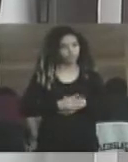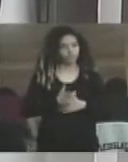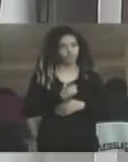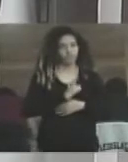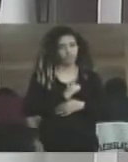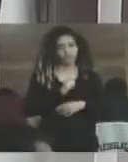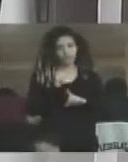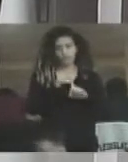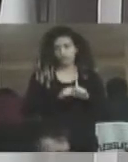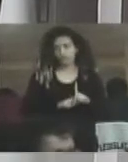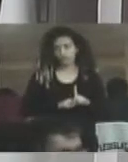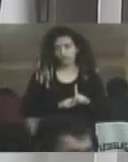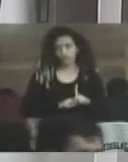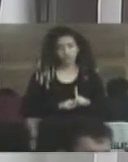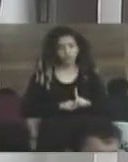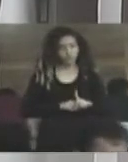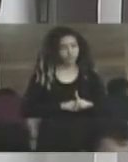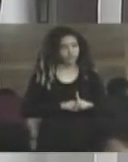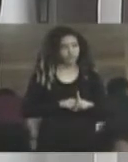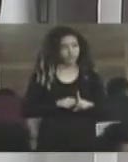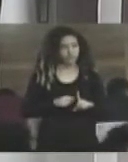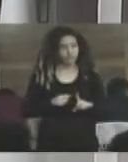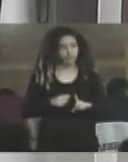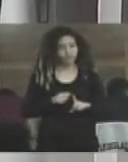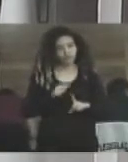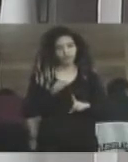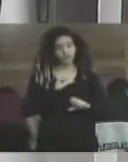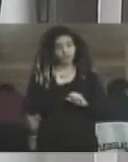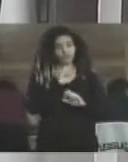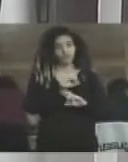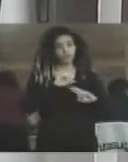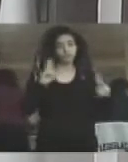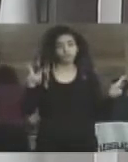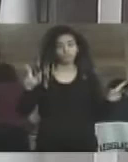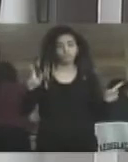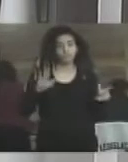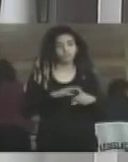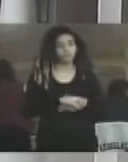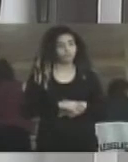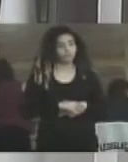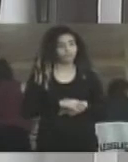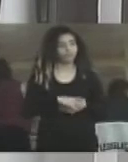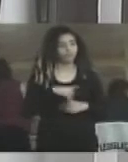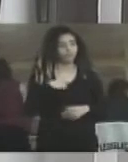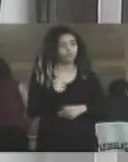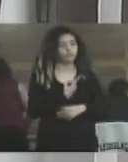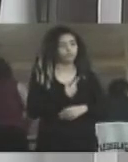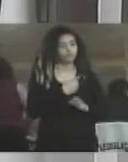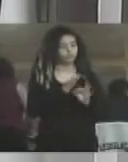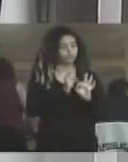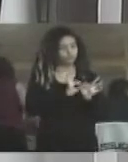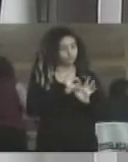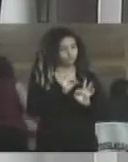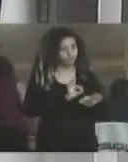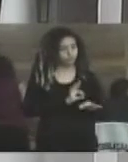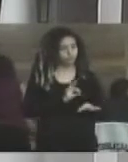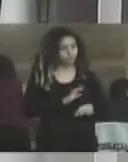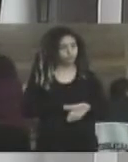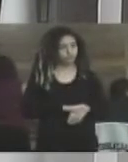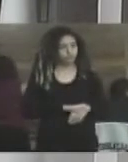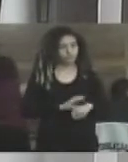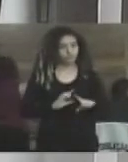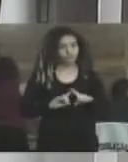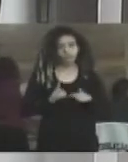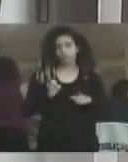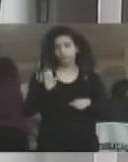ter um mês bem criativo, bem diferente dos demais. Nós estamos programando, mas isso